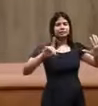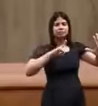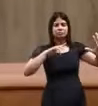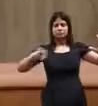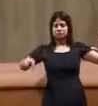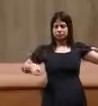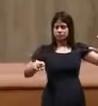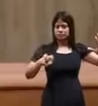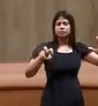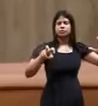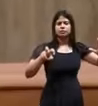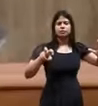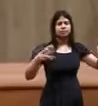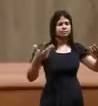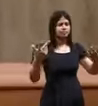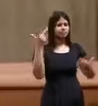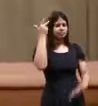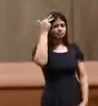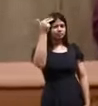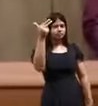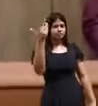no...